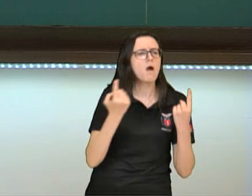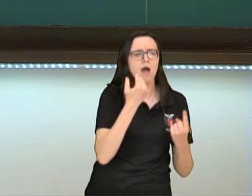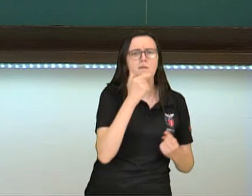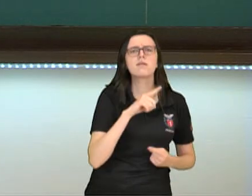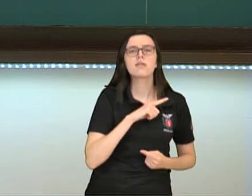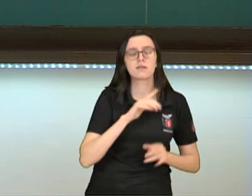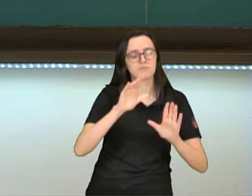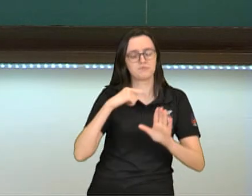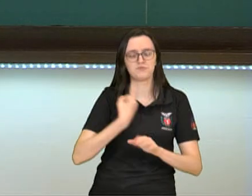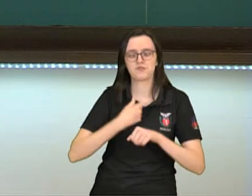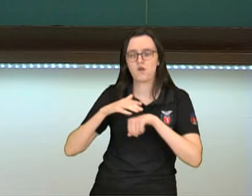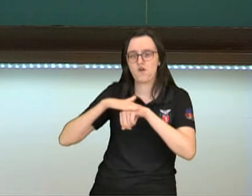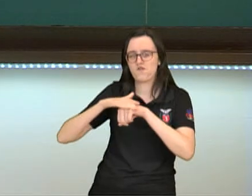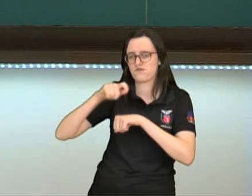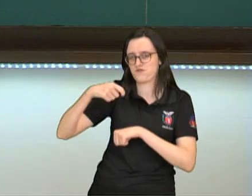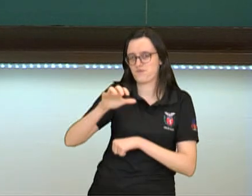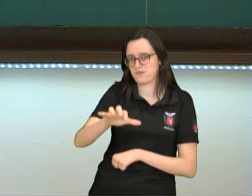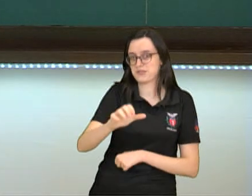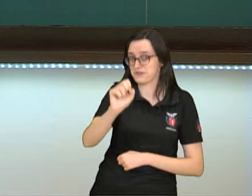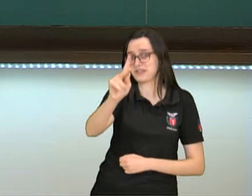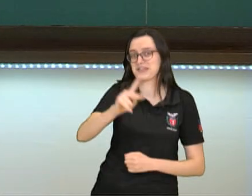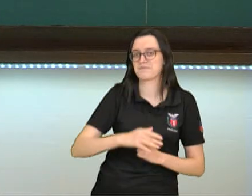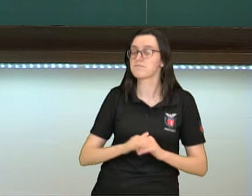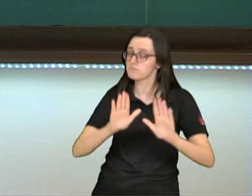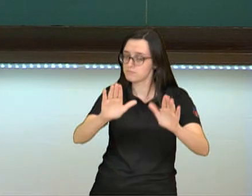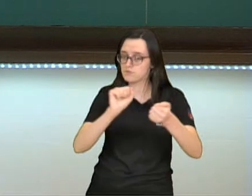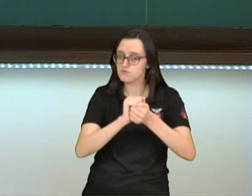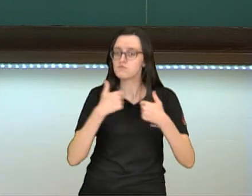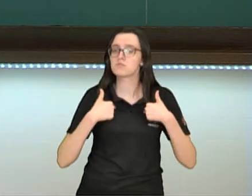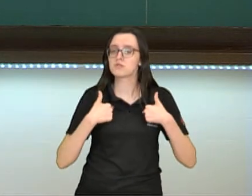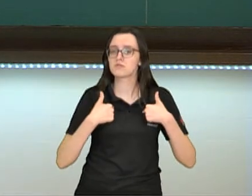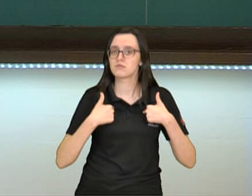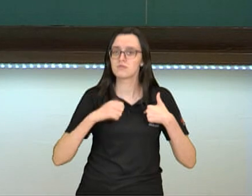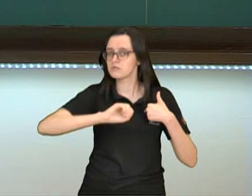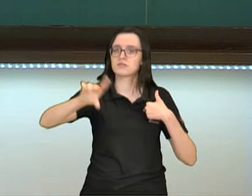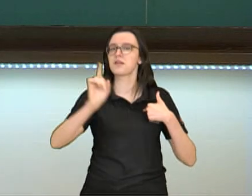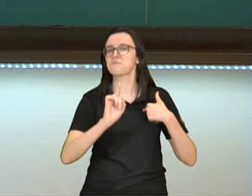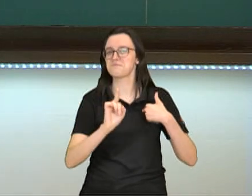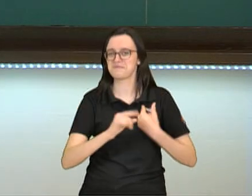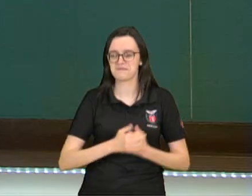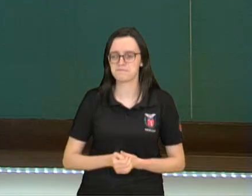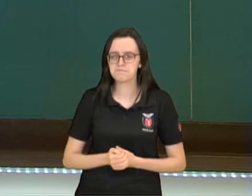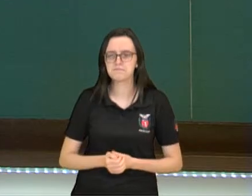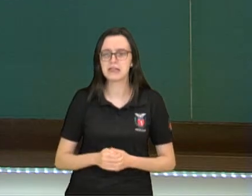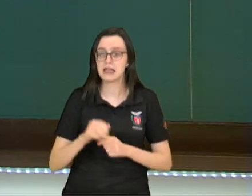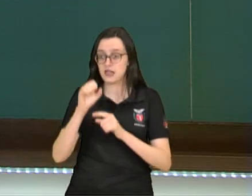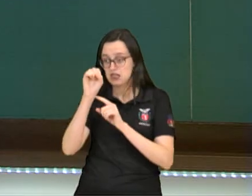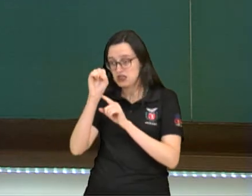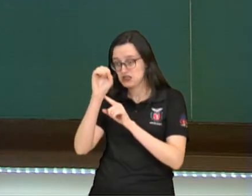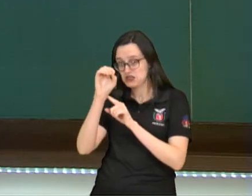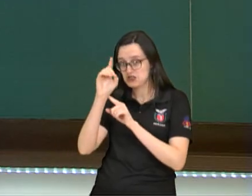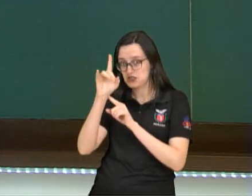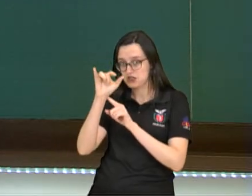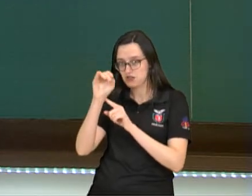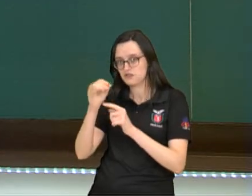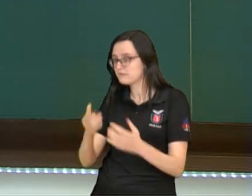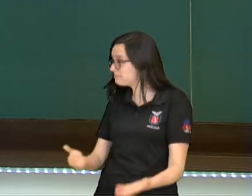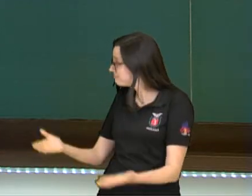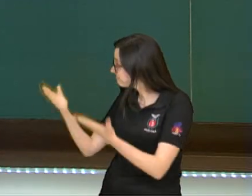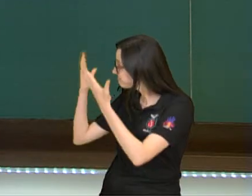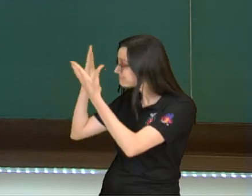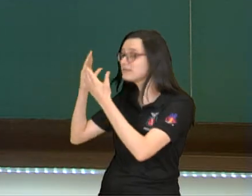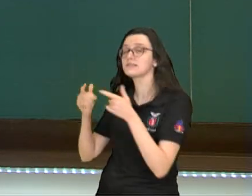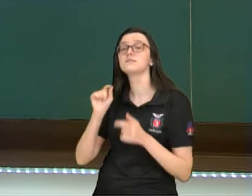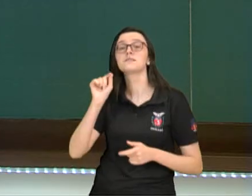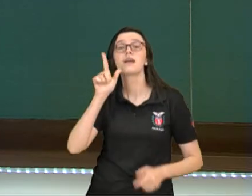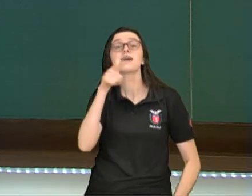Então, vamos conversar um pouquinho sobre isso, ok? Fica comigo, não sai daí. O sódio, muito prazer, ele se encontra